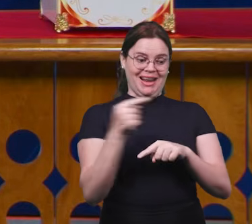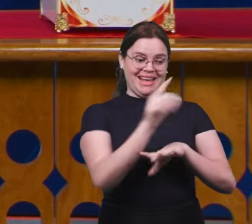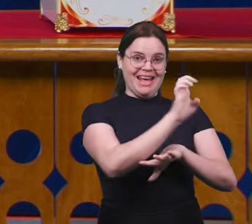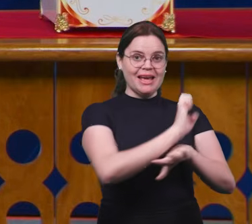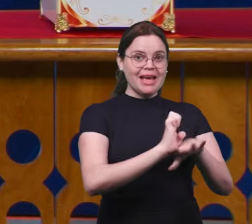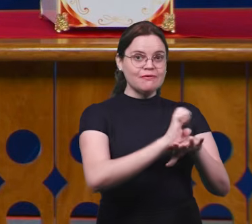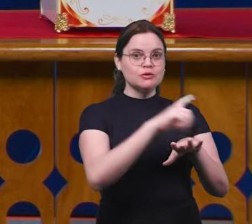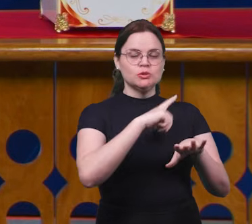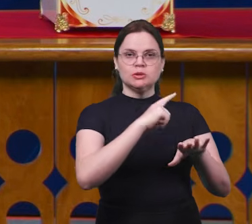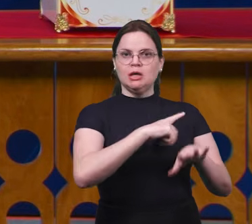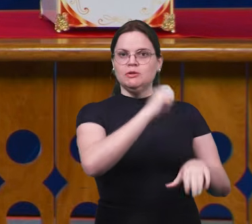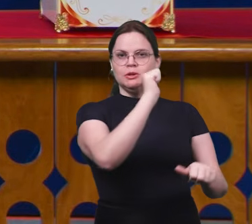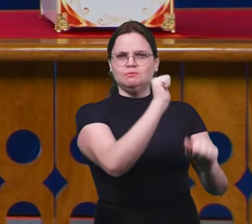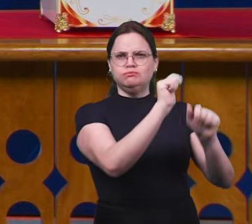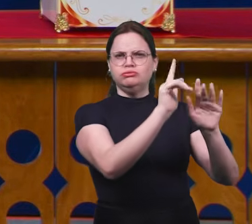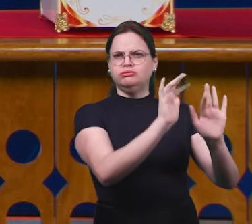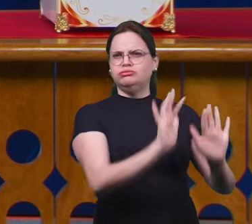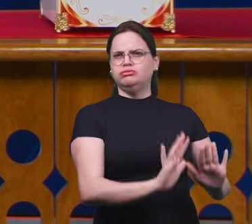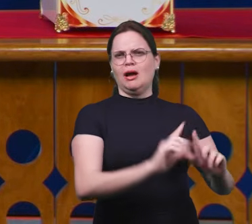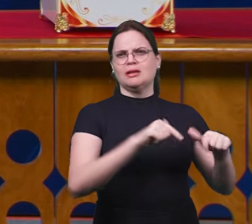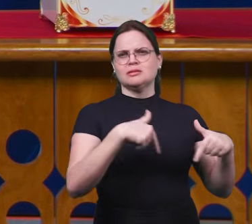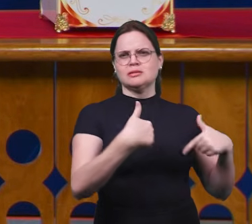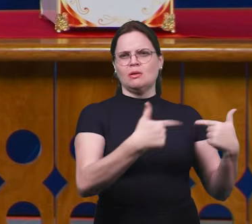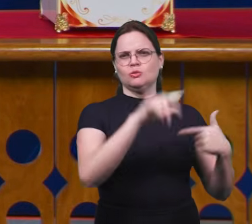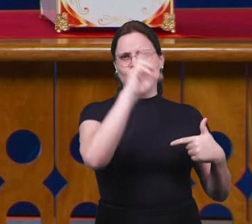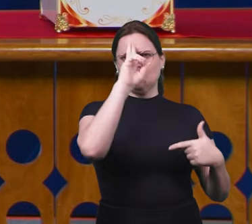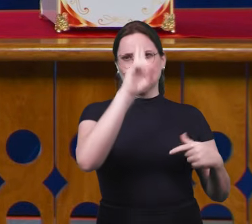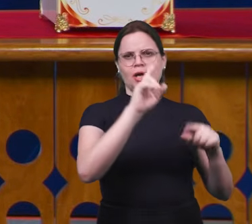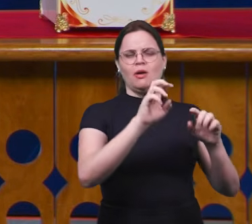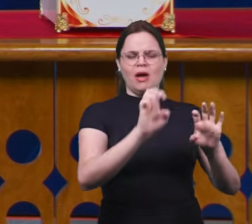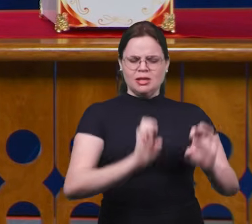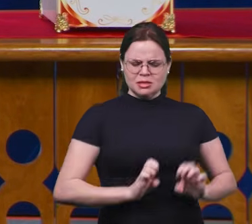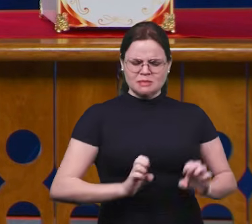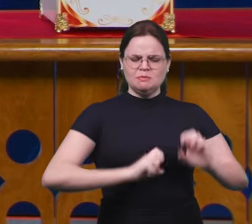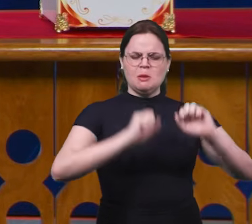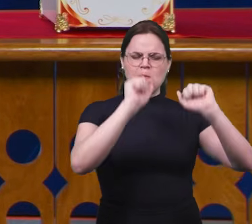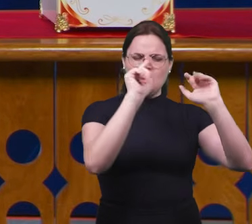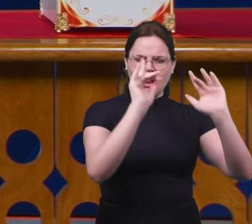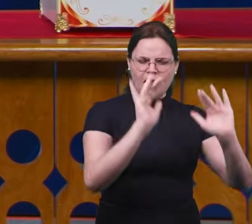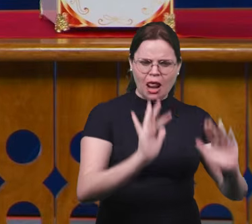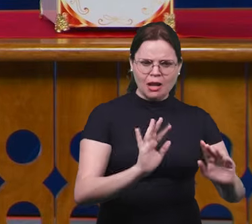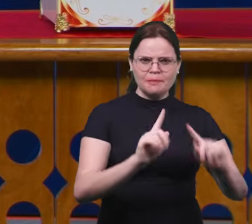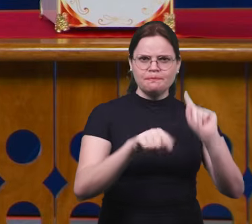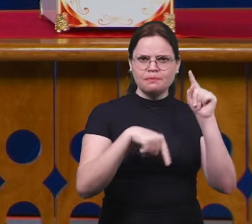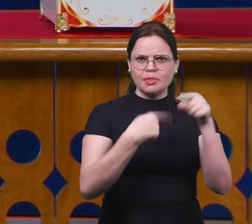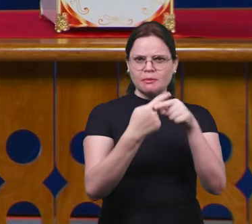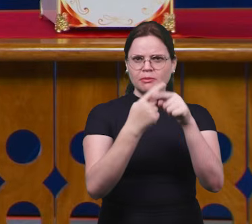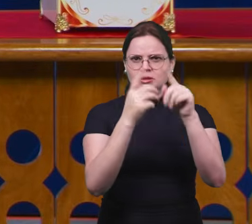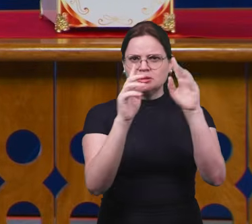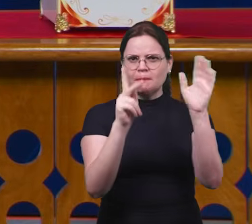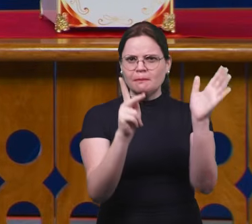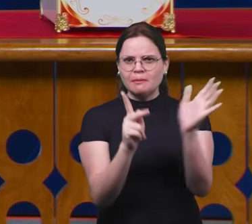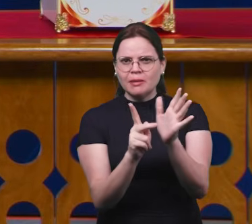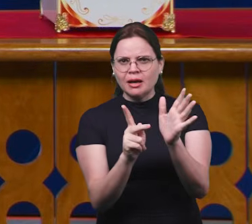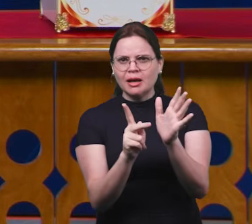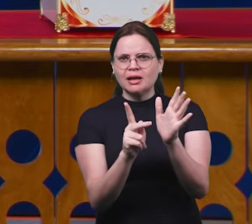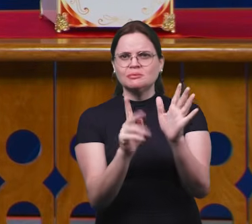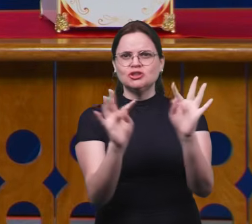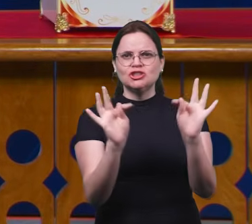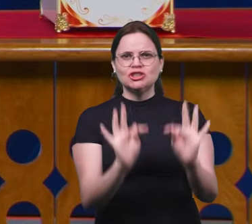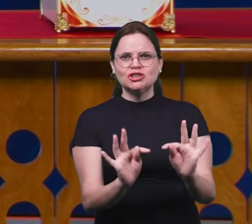grande operação do Senhor, mas depois nós vemos esse período onde a